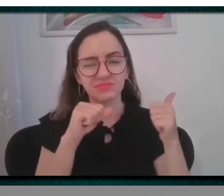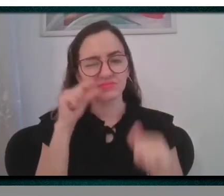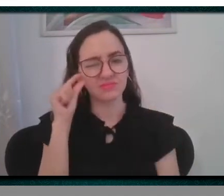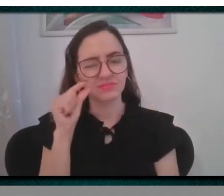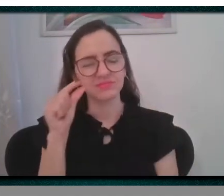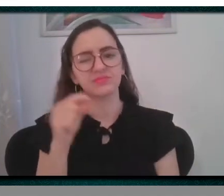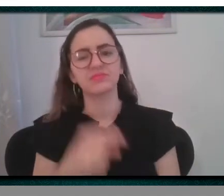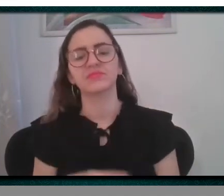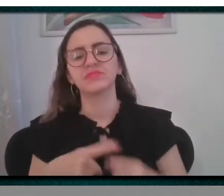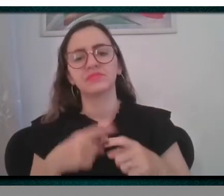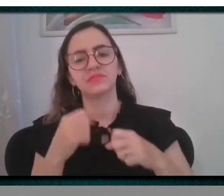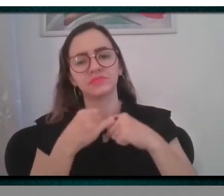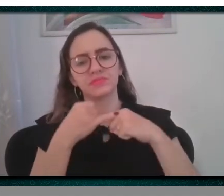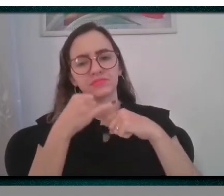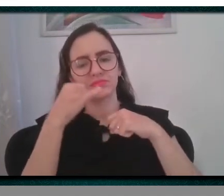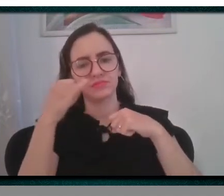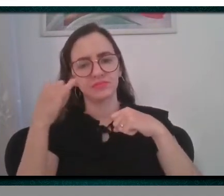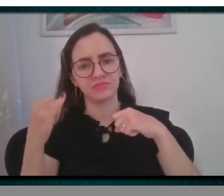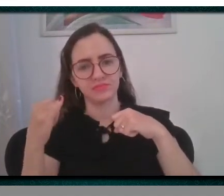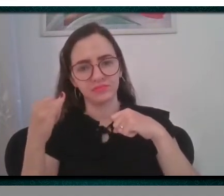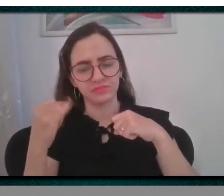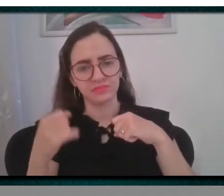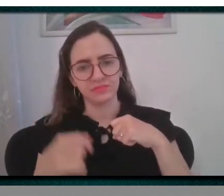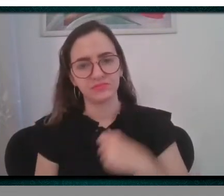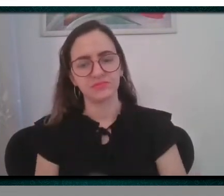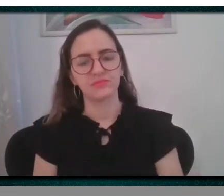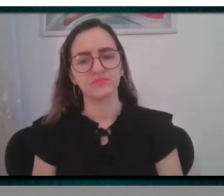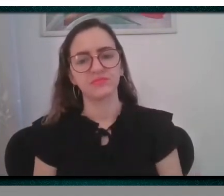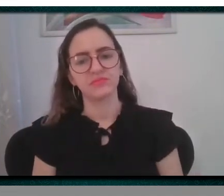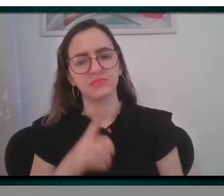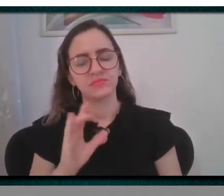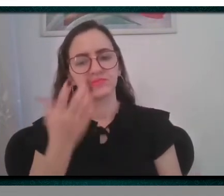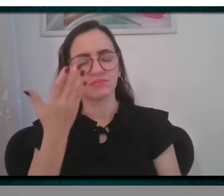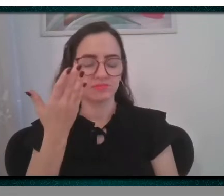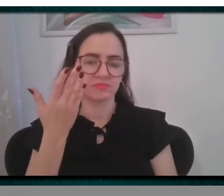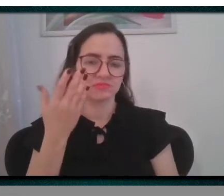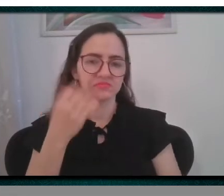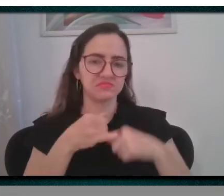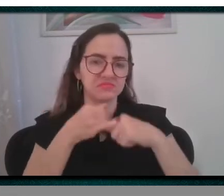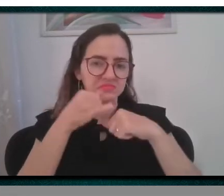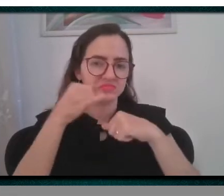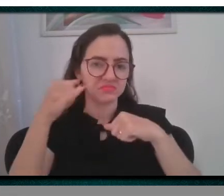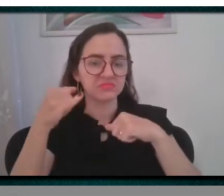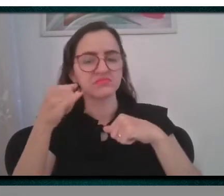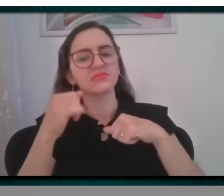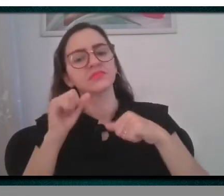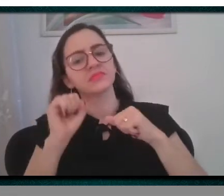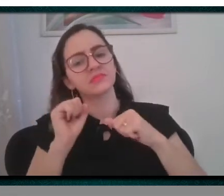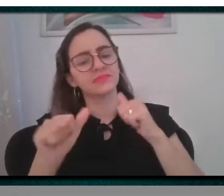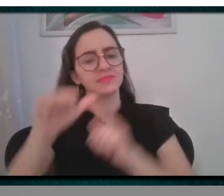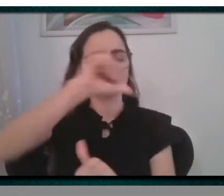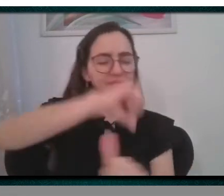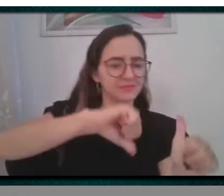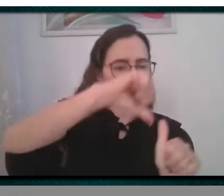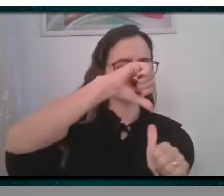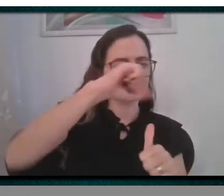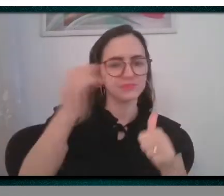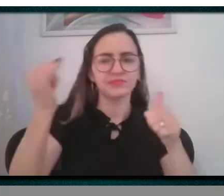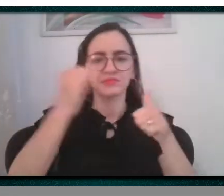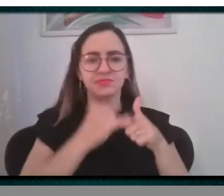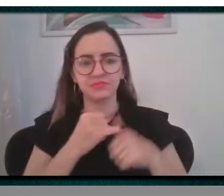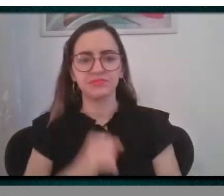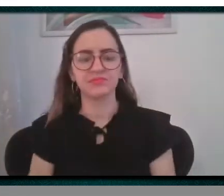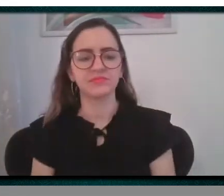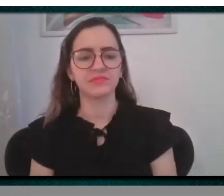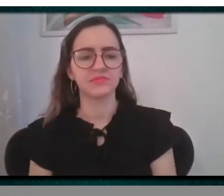ioniza, ela já a outra já desioniza, está fazendo tudo isso composto, porque é água com água. A fórmula da ionização